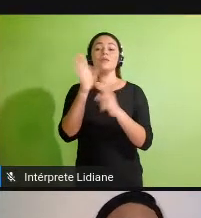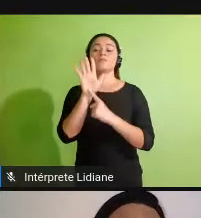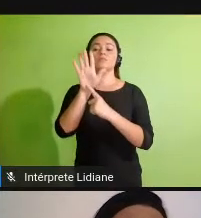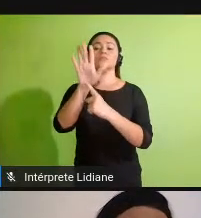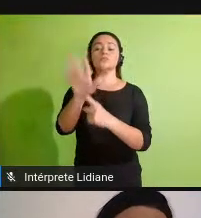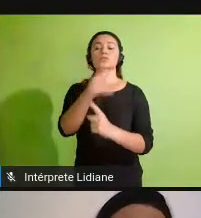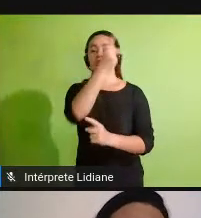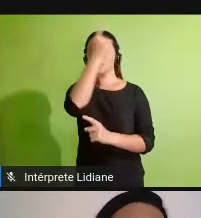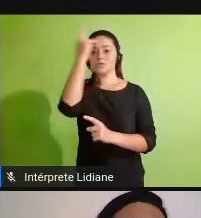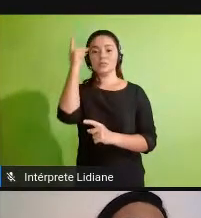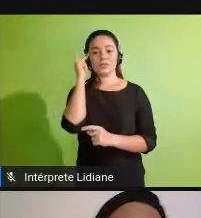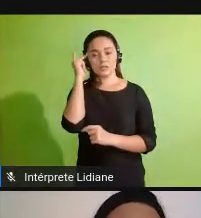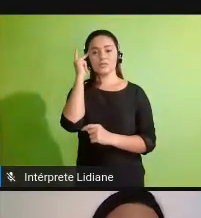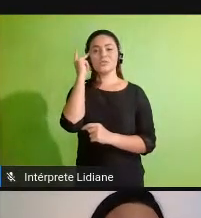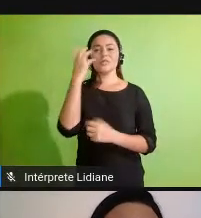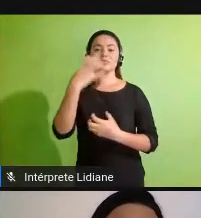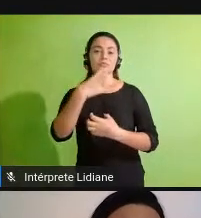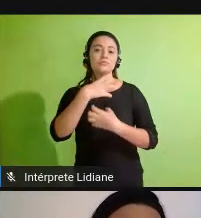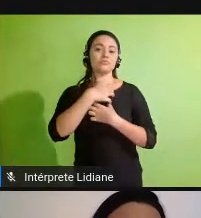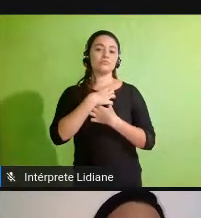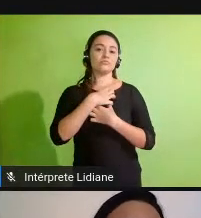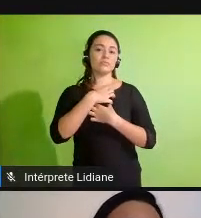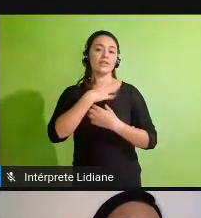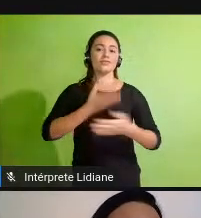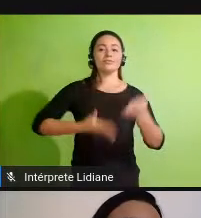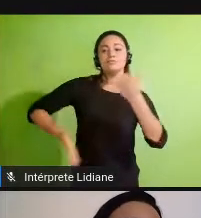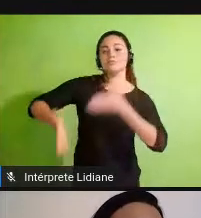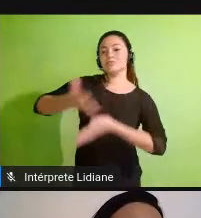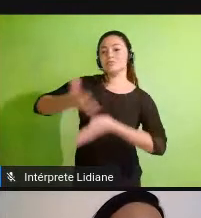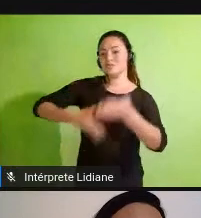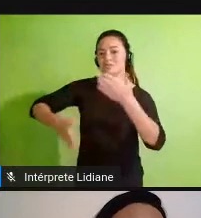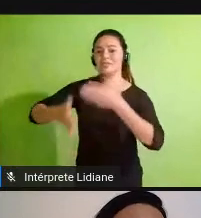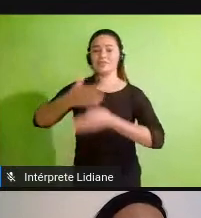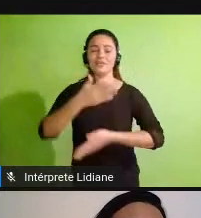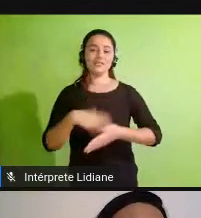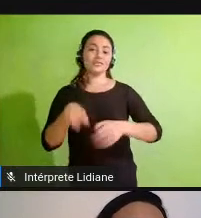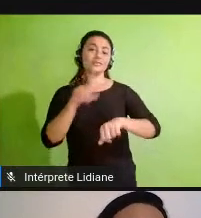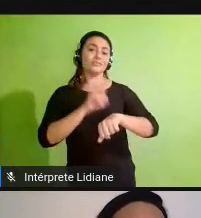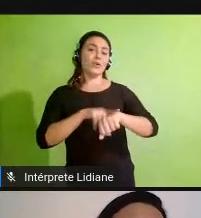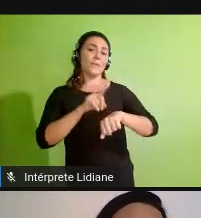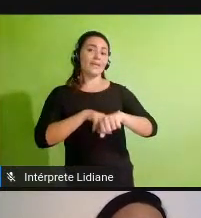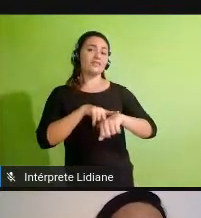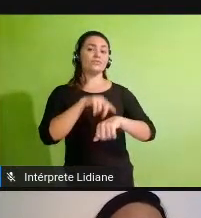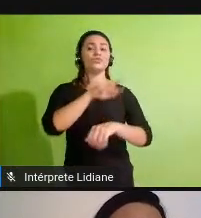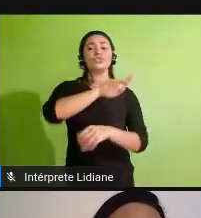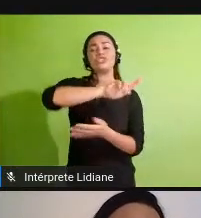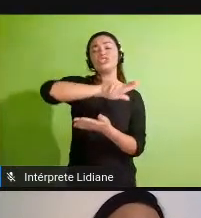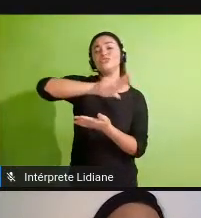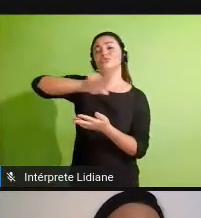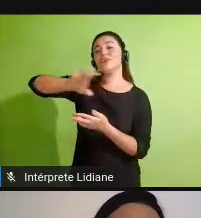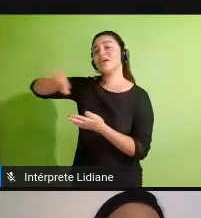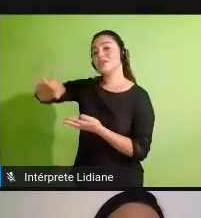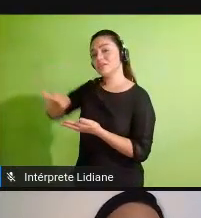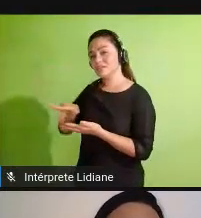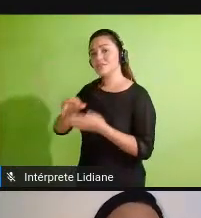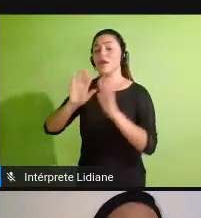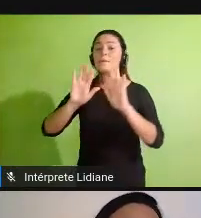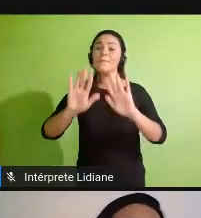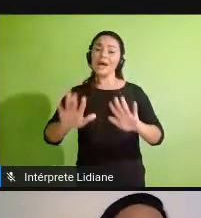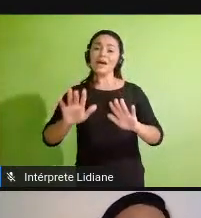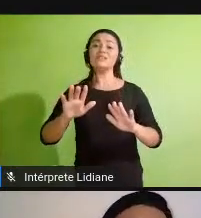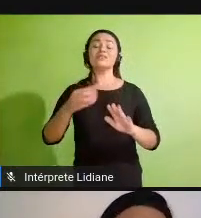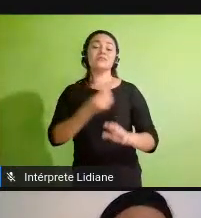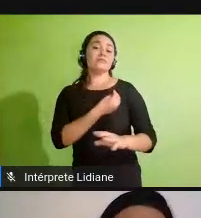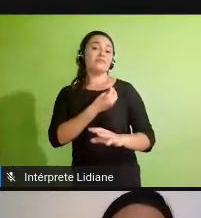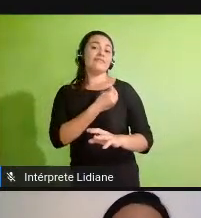mesmo de pessoas distintas, em momentos distintos da vida, mas que vivenciaram essas experiências semelhantes, né,